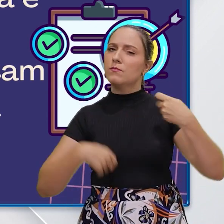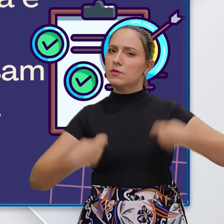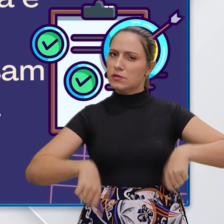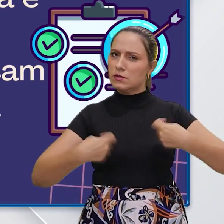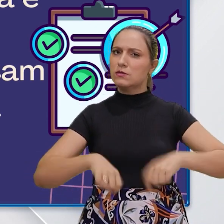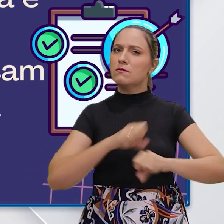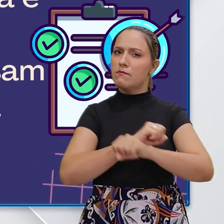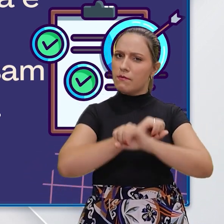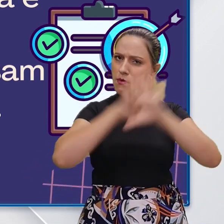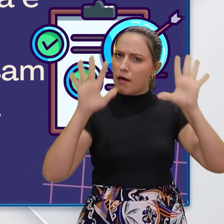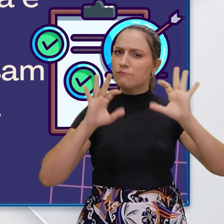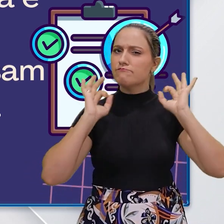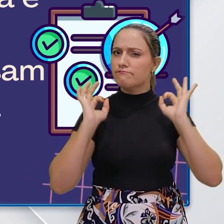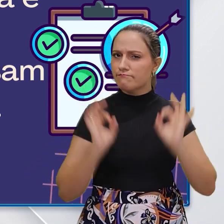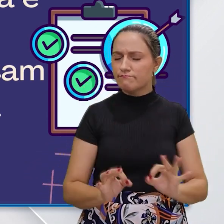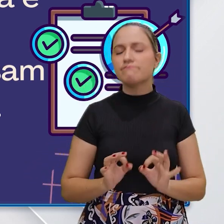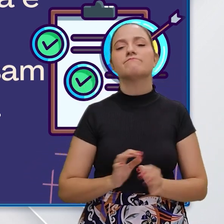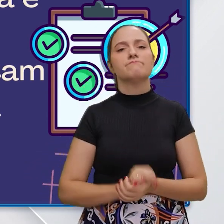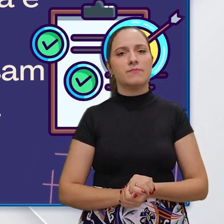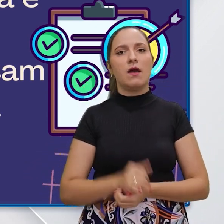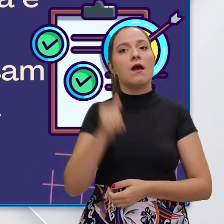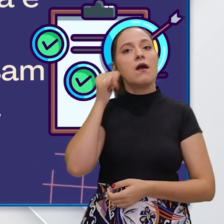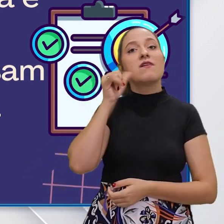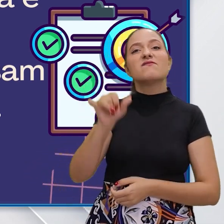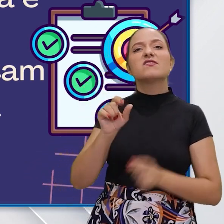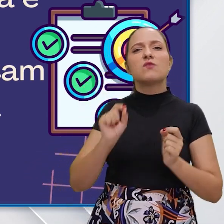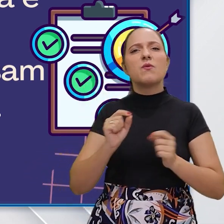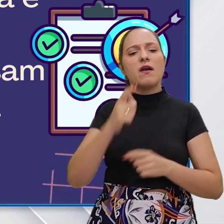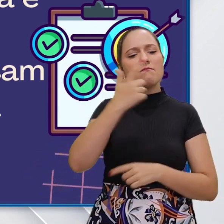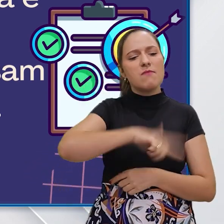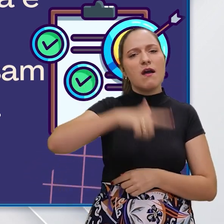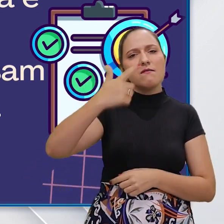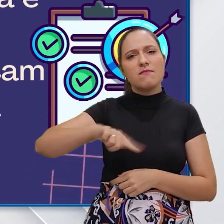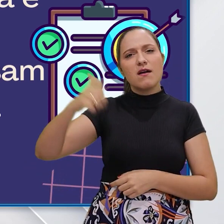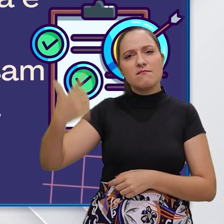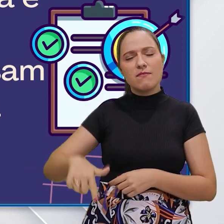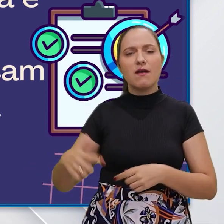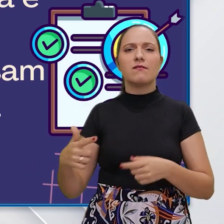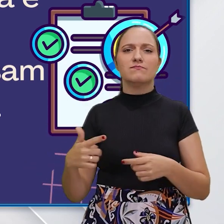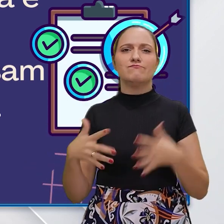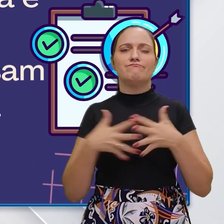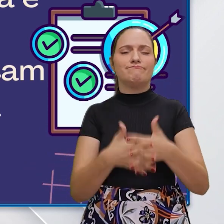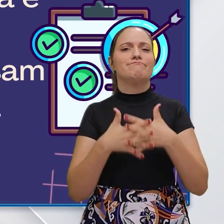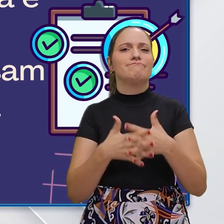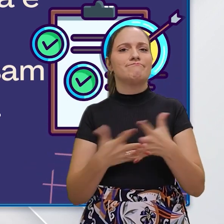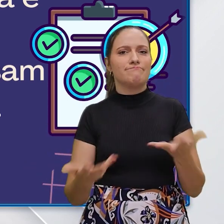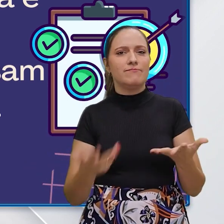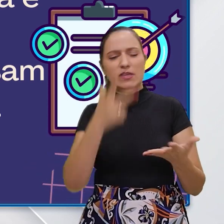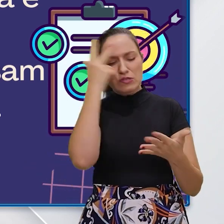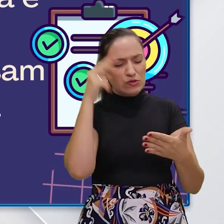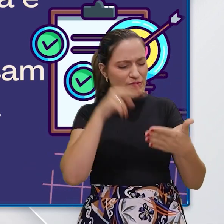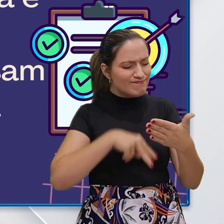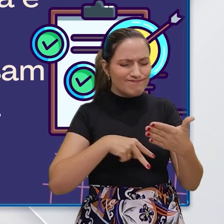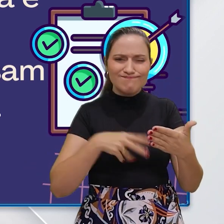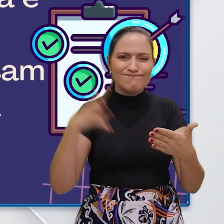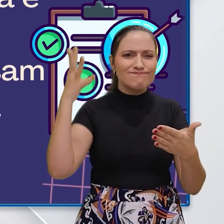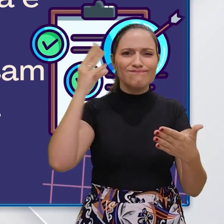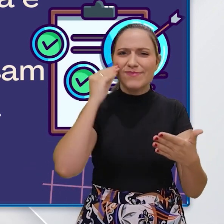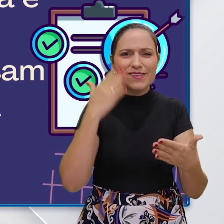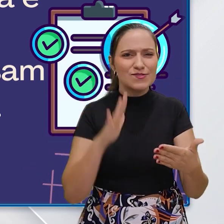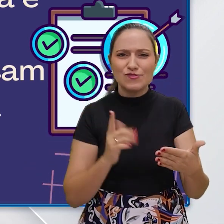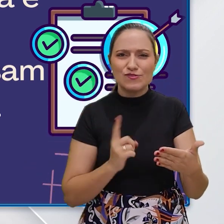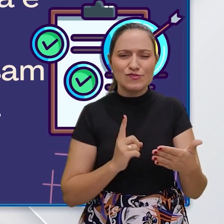de forma clara e concisa, evitando ambiguidades que possam confundir o